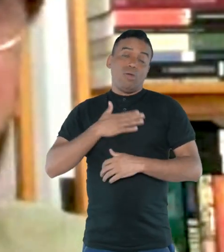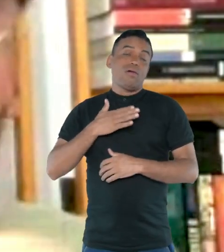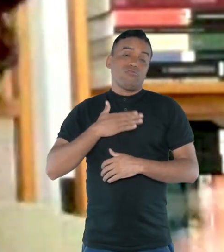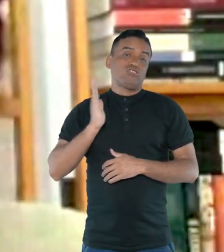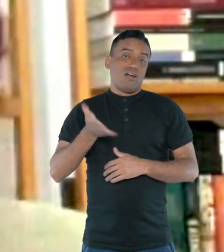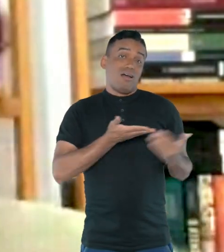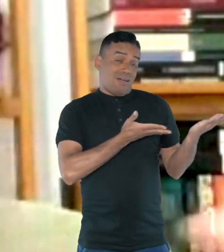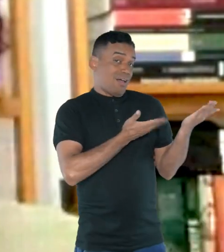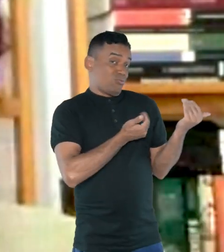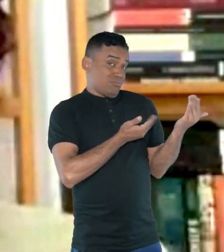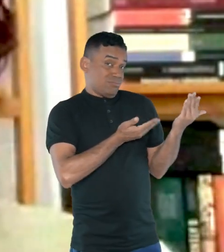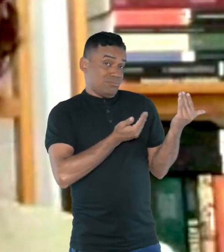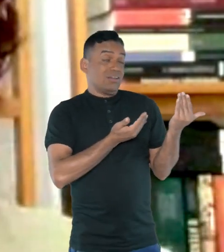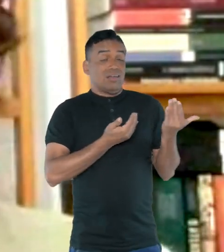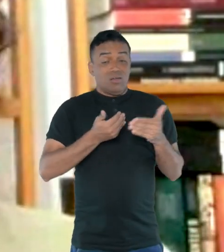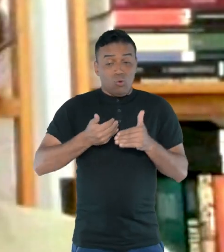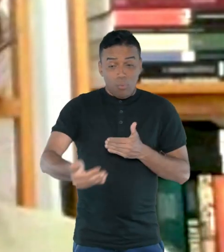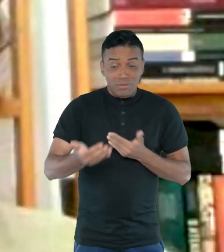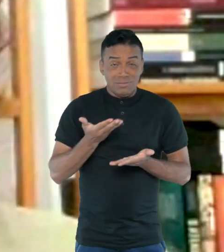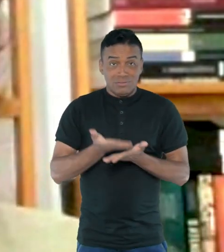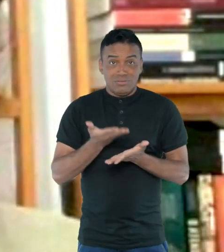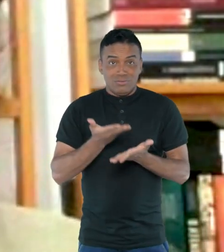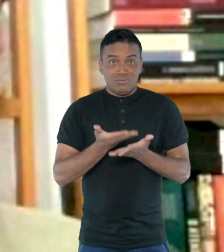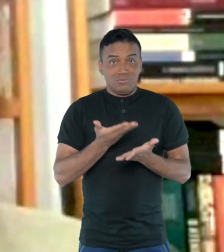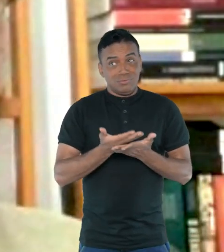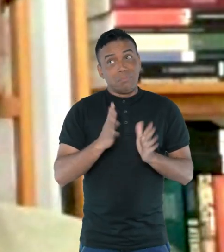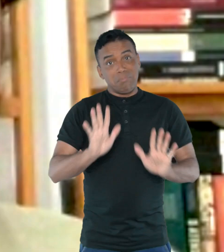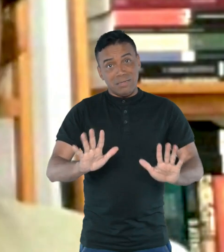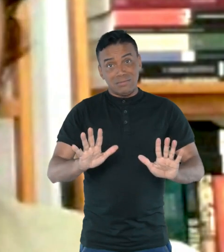adolescente, comecei a estudar, mas, de certo modo,